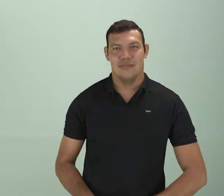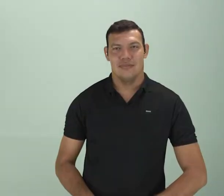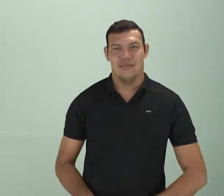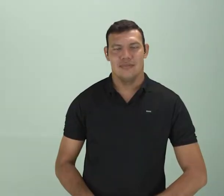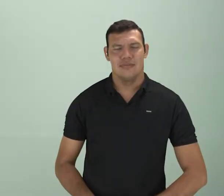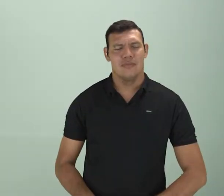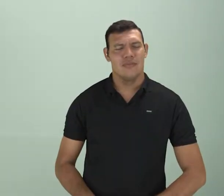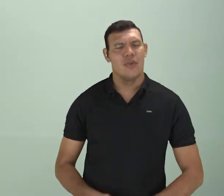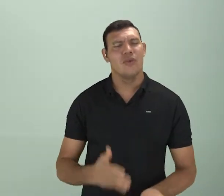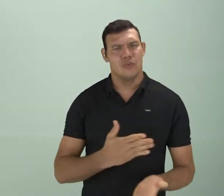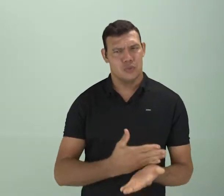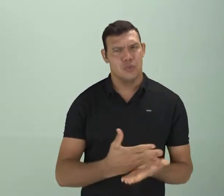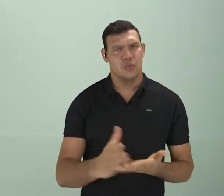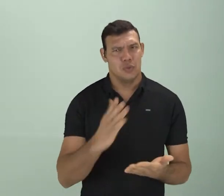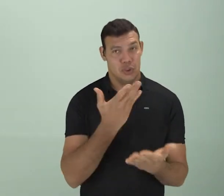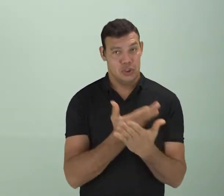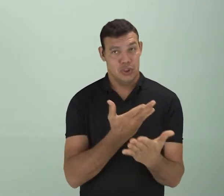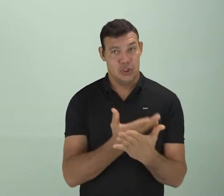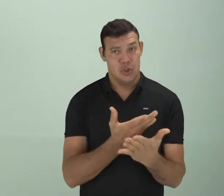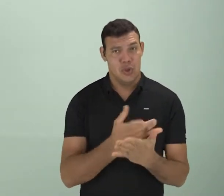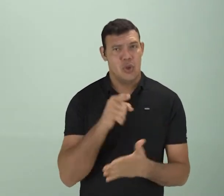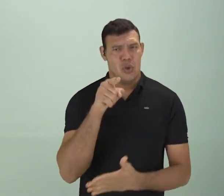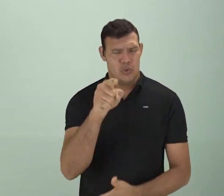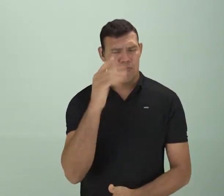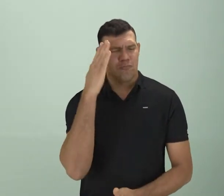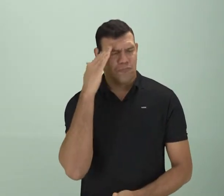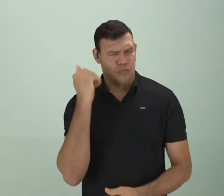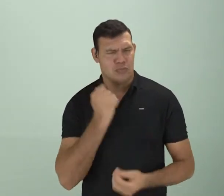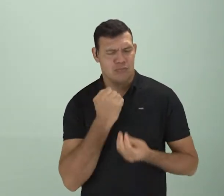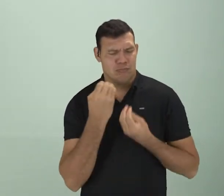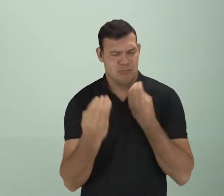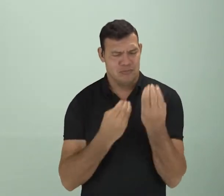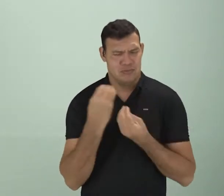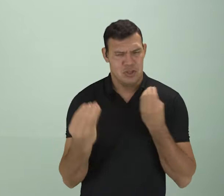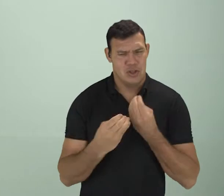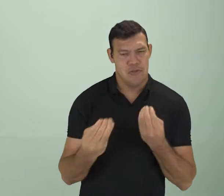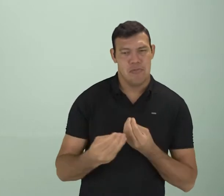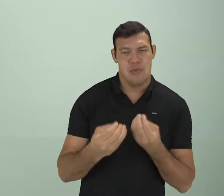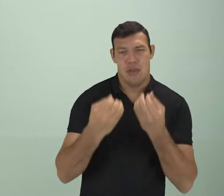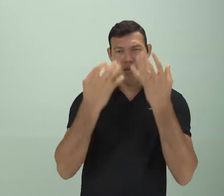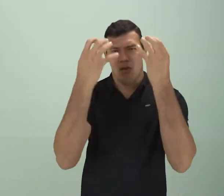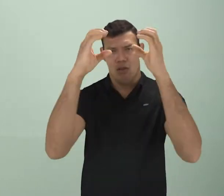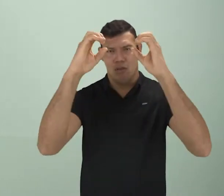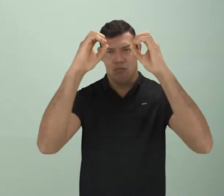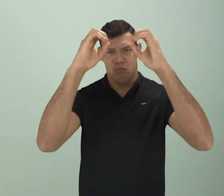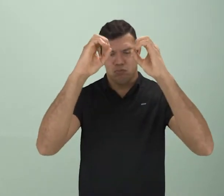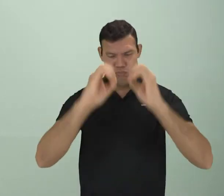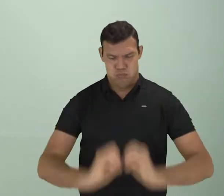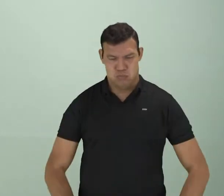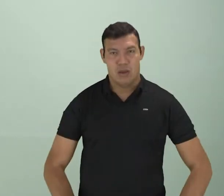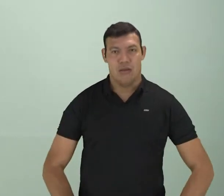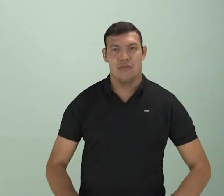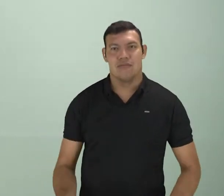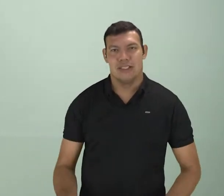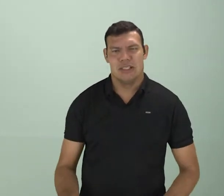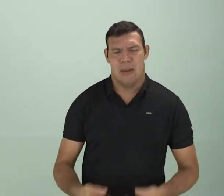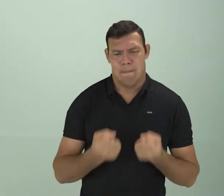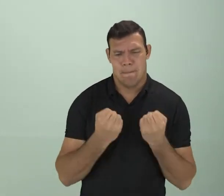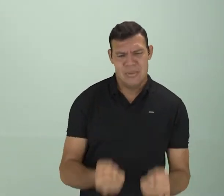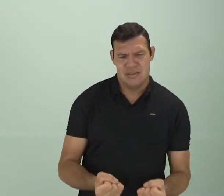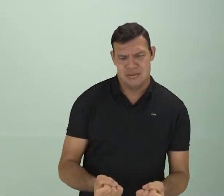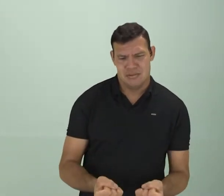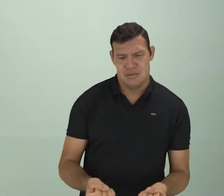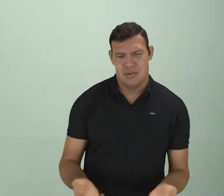então no decorrer das aulas de hoje você vai saber qual esfera chega primeiro ou se as duas ou se uma só ou a mais pesada